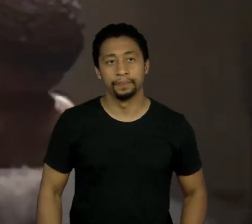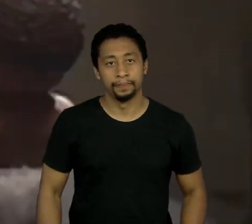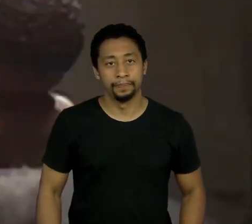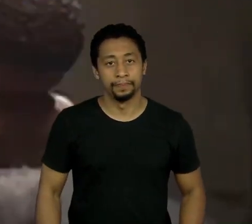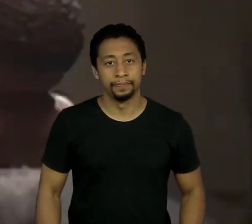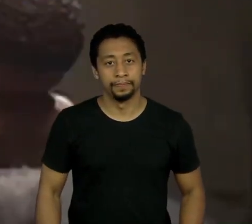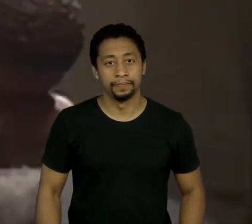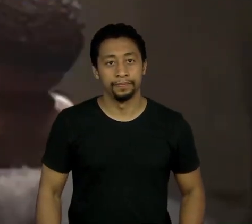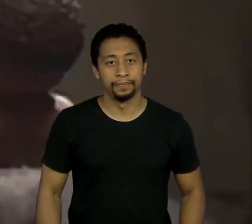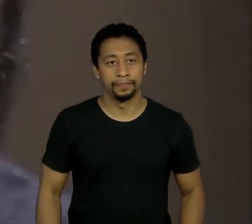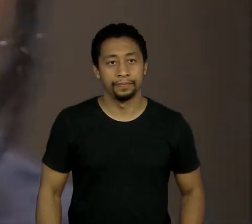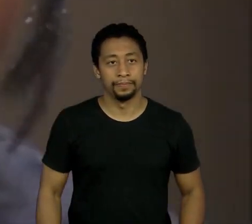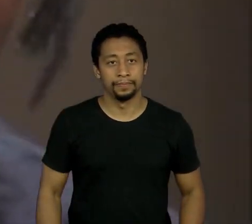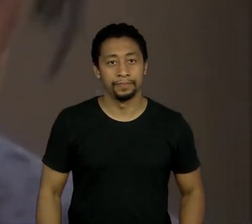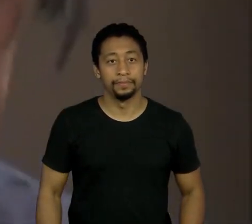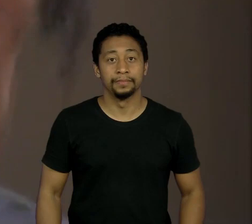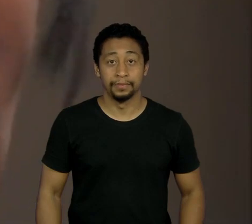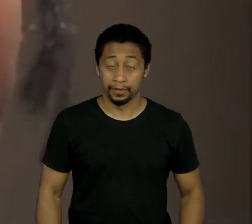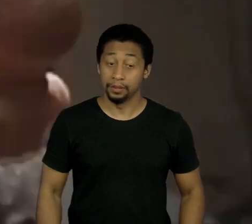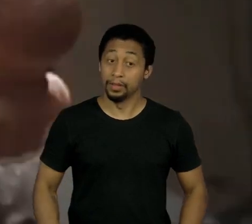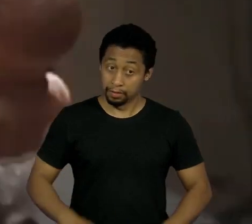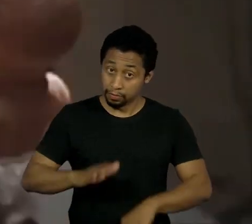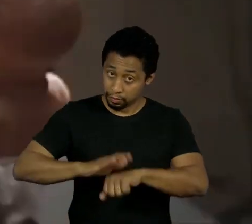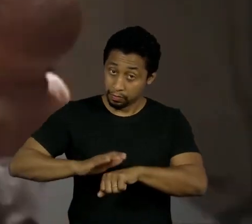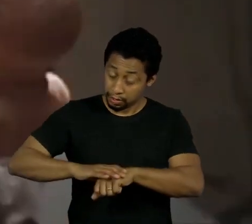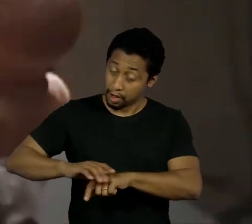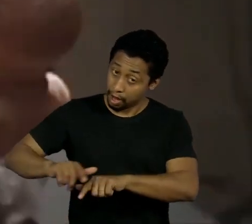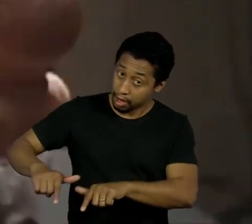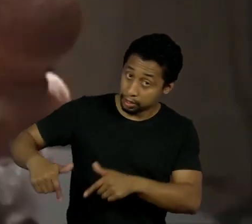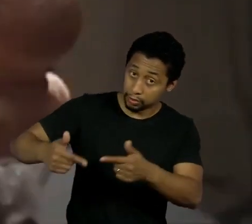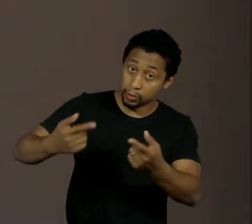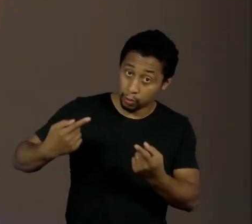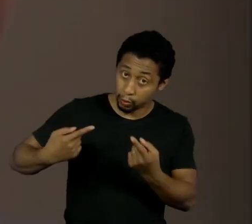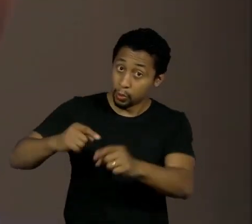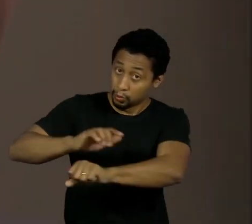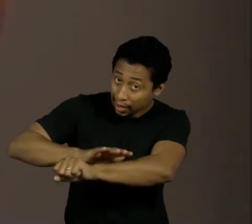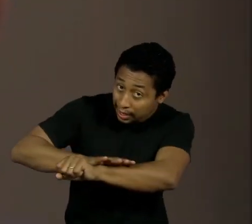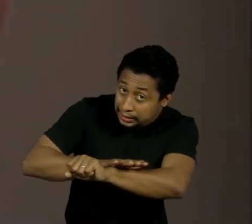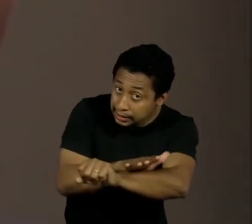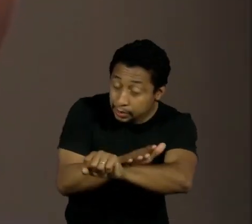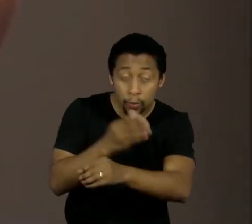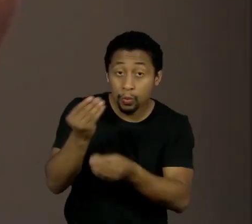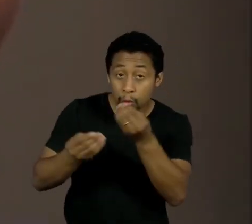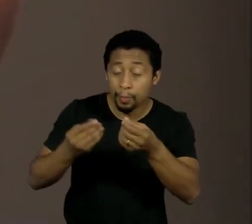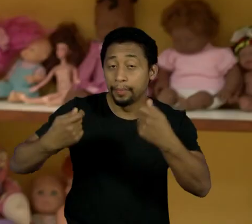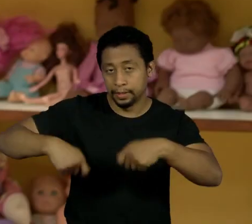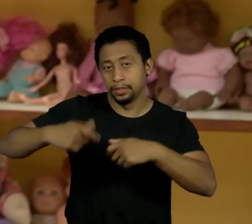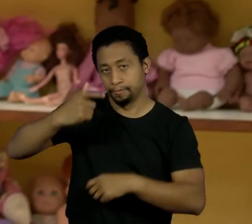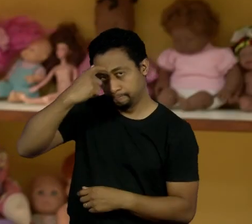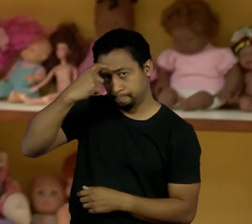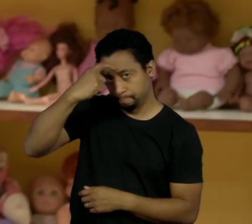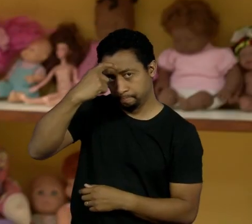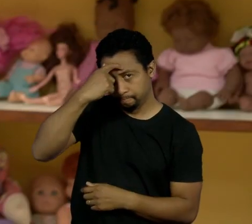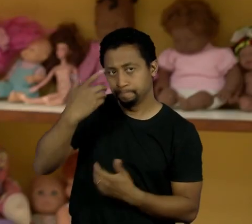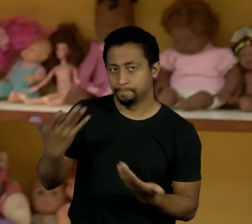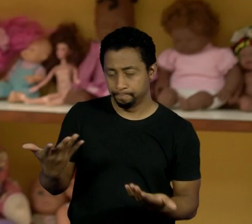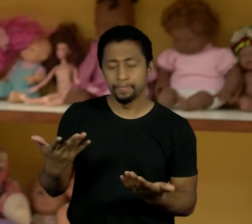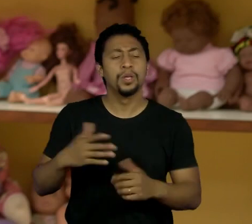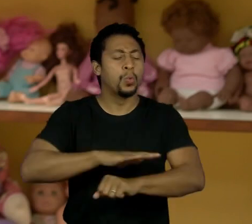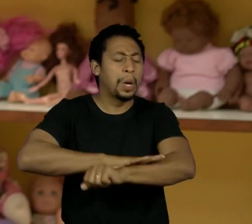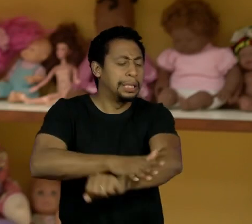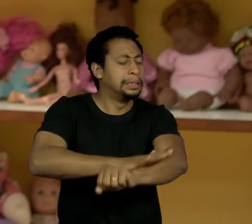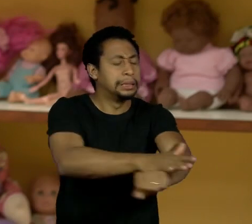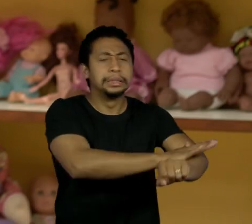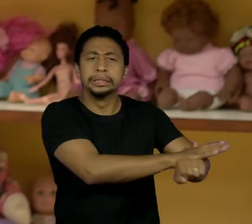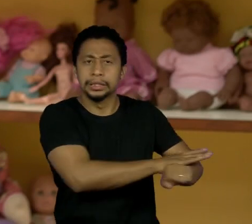Premissa básica para combate ao racismo é a compreensão de que ele existe. O racismo ele se consolida à medida em que